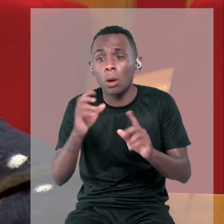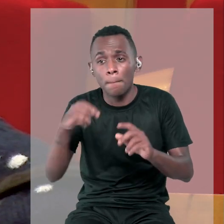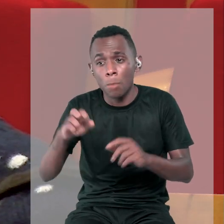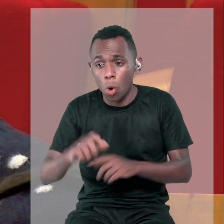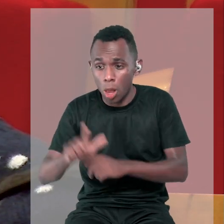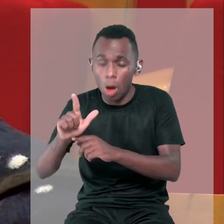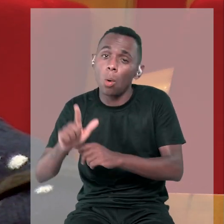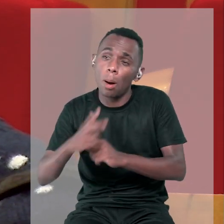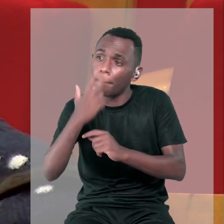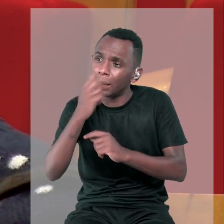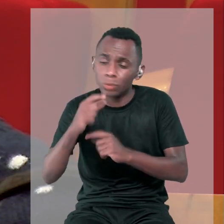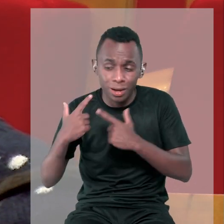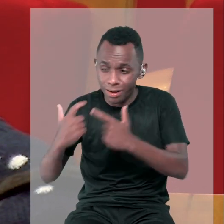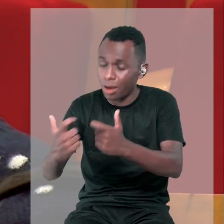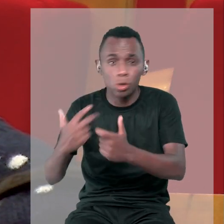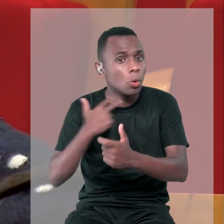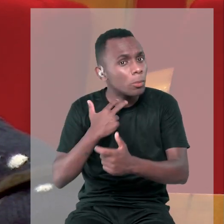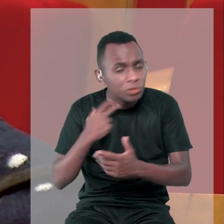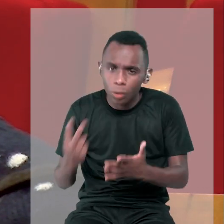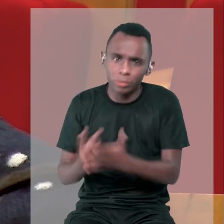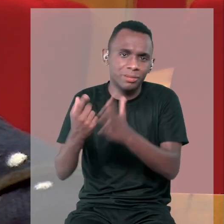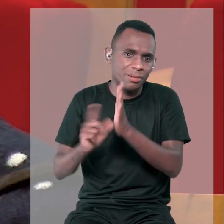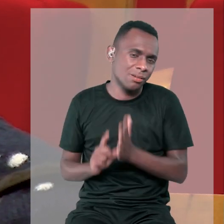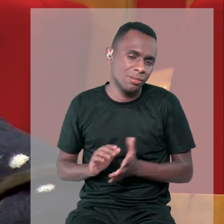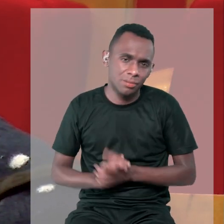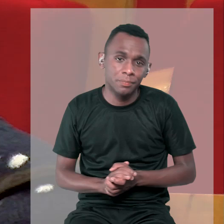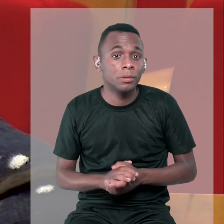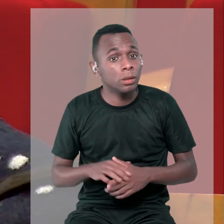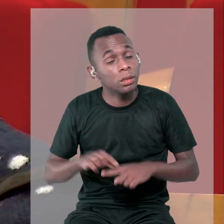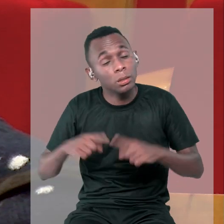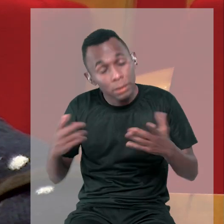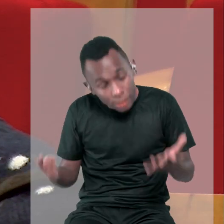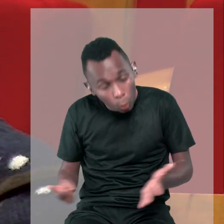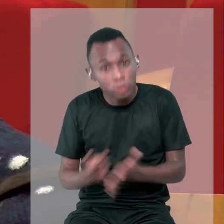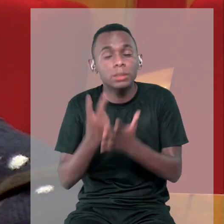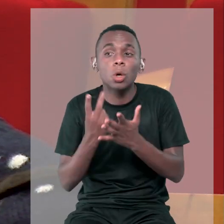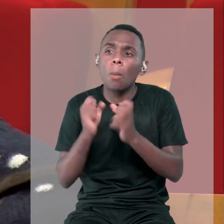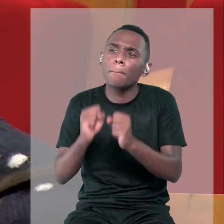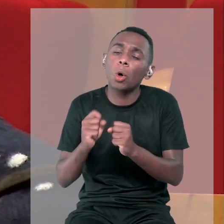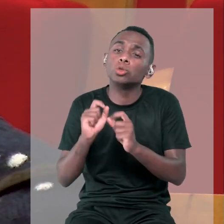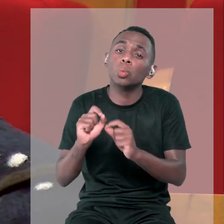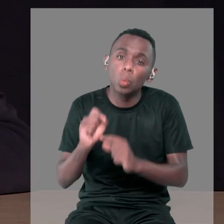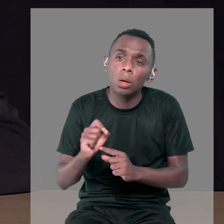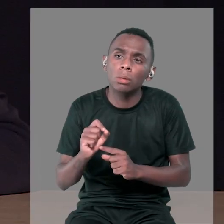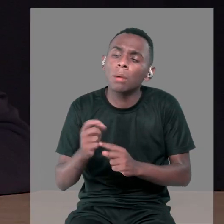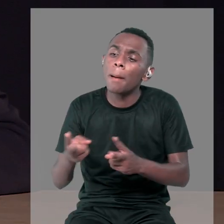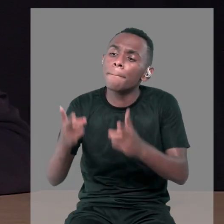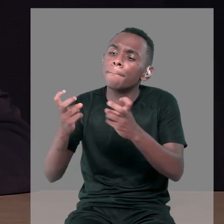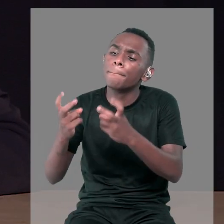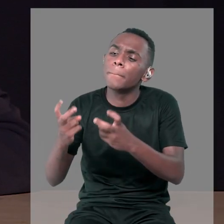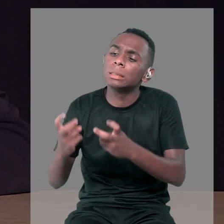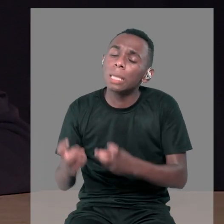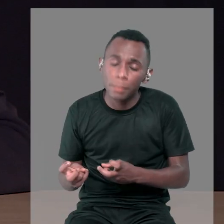evidente que essa guerra não deveria acontecer. E em acontecendo, você pode perfeitamente localizar,